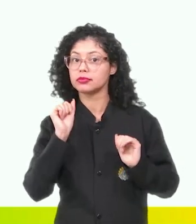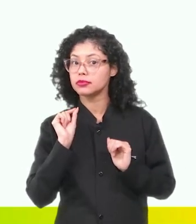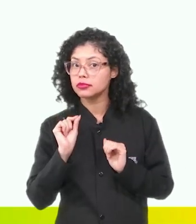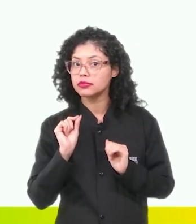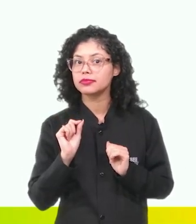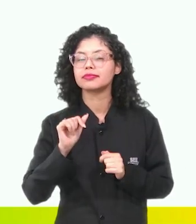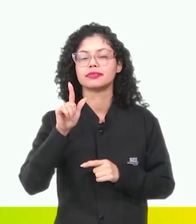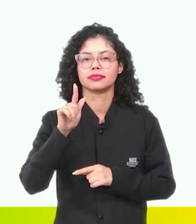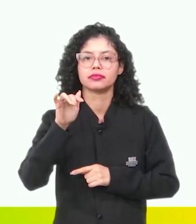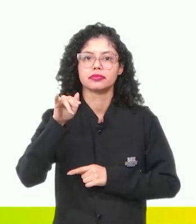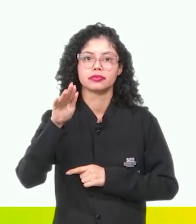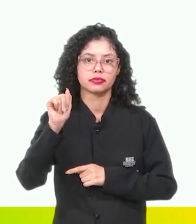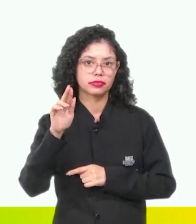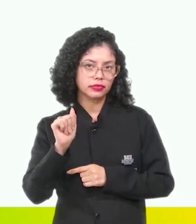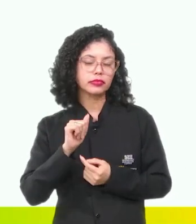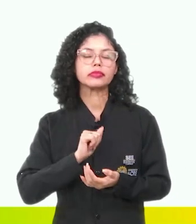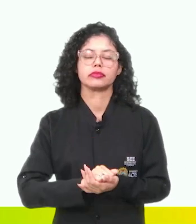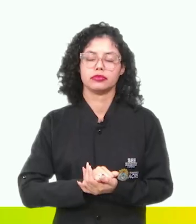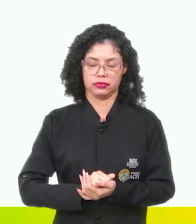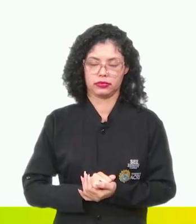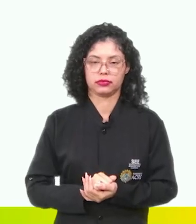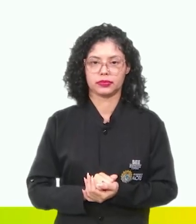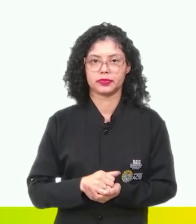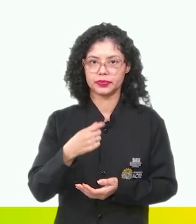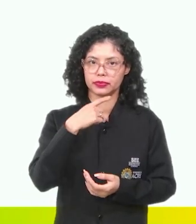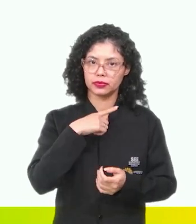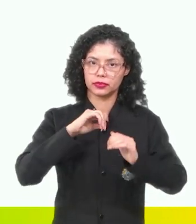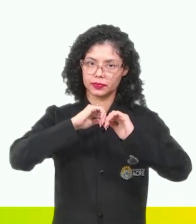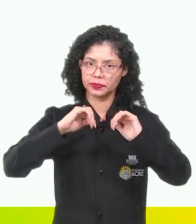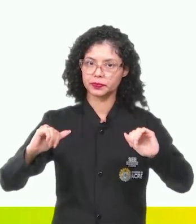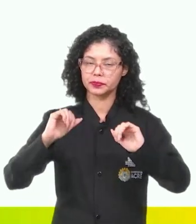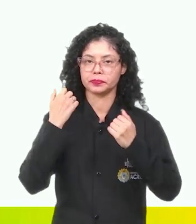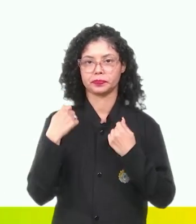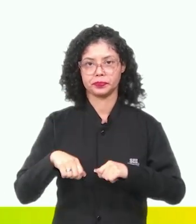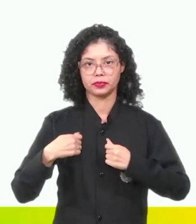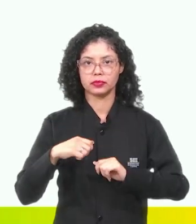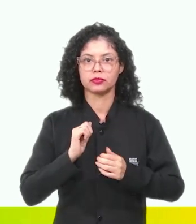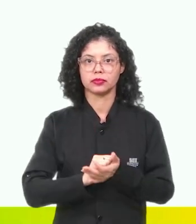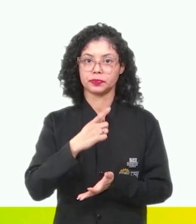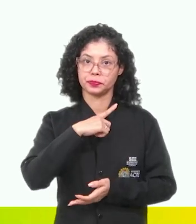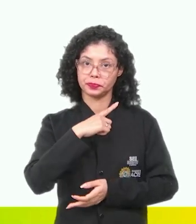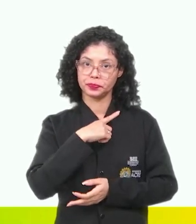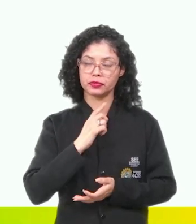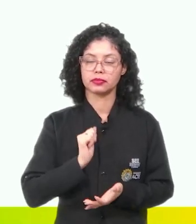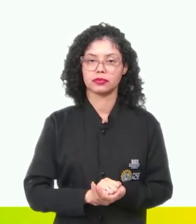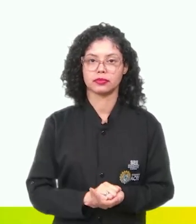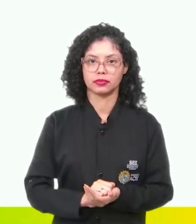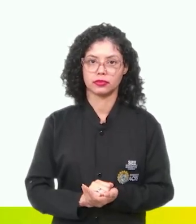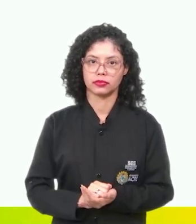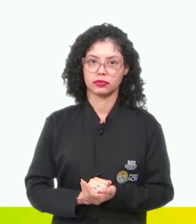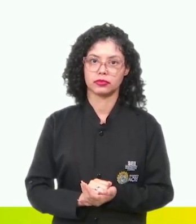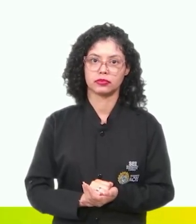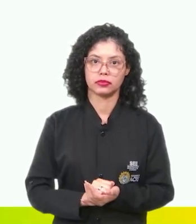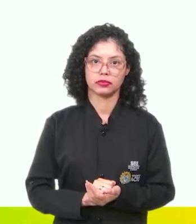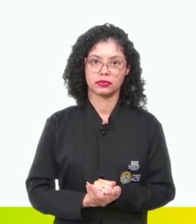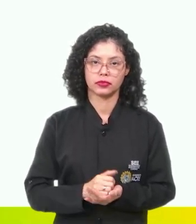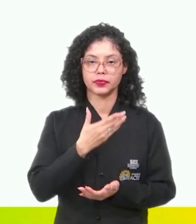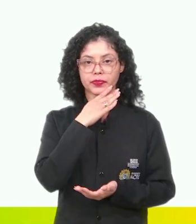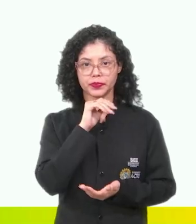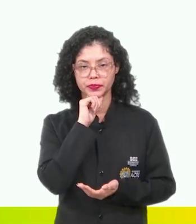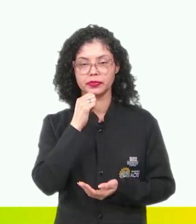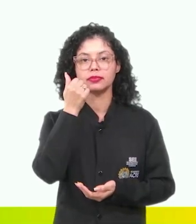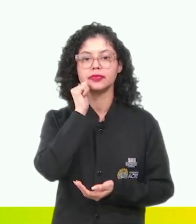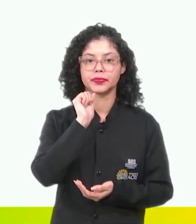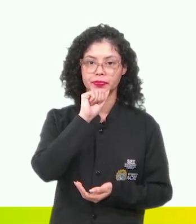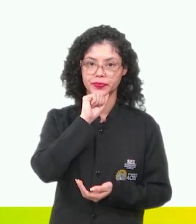Os gametas. Olha só, eu tenho que separar eles. Temos aqui do pai e temos